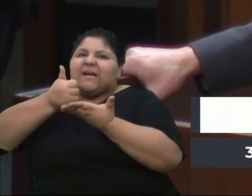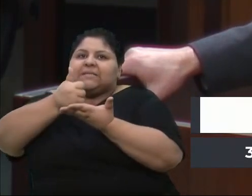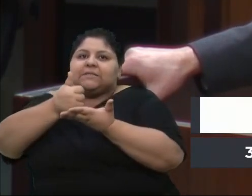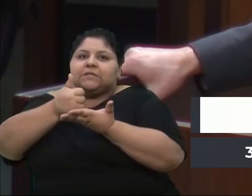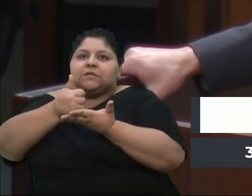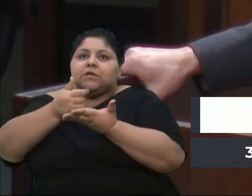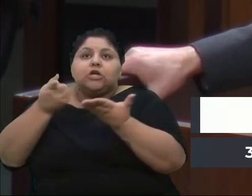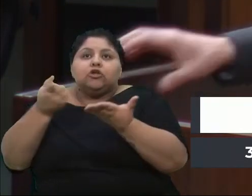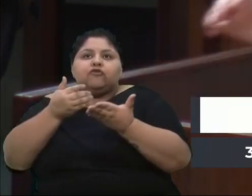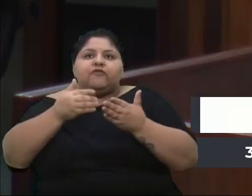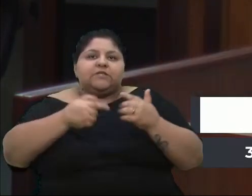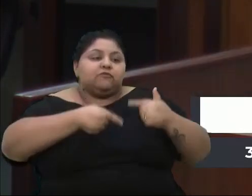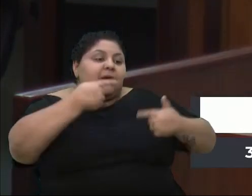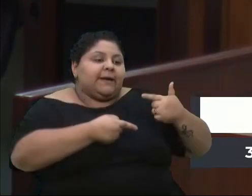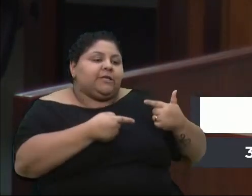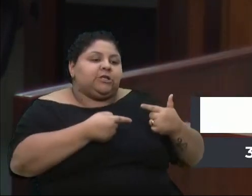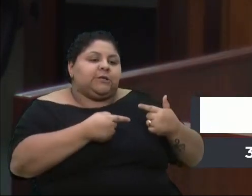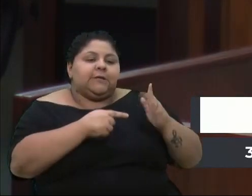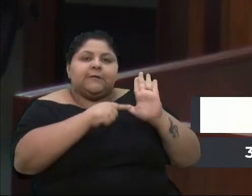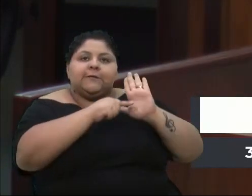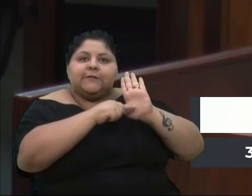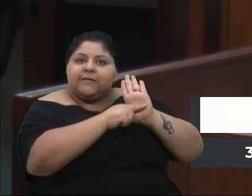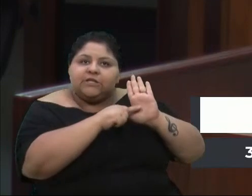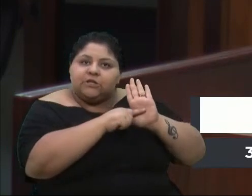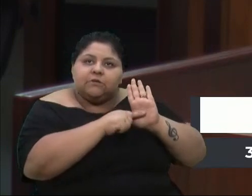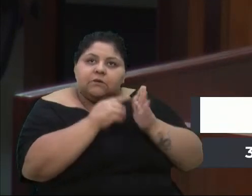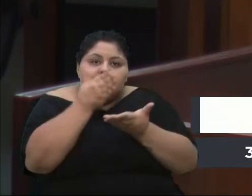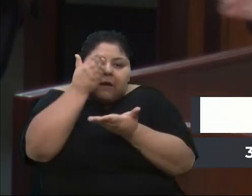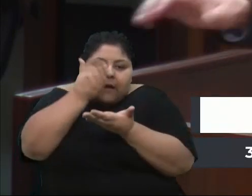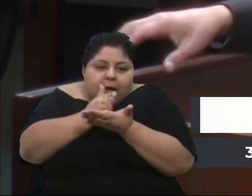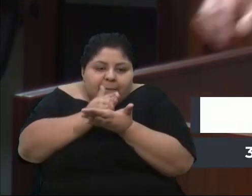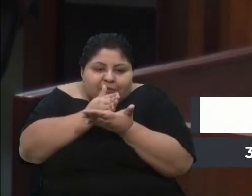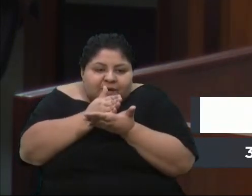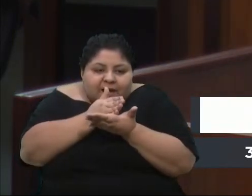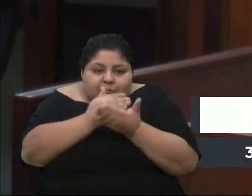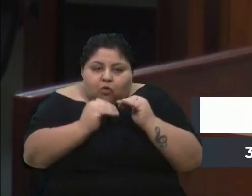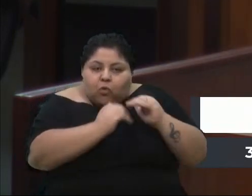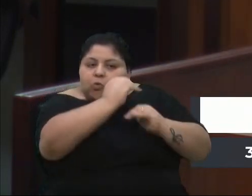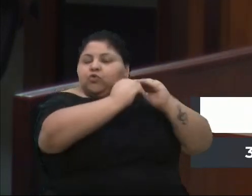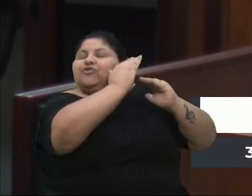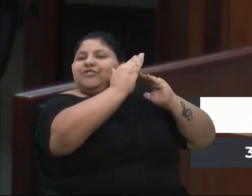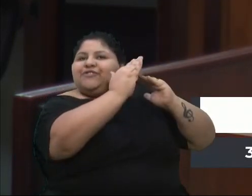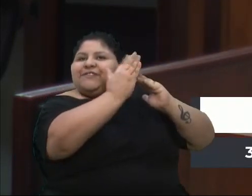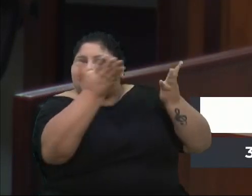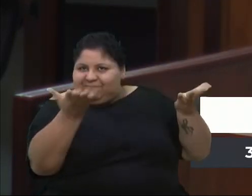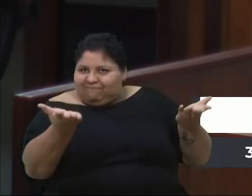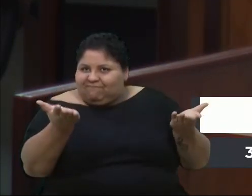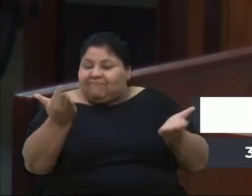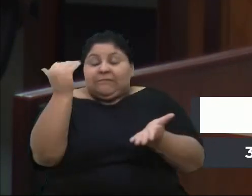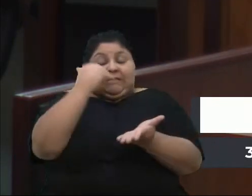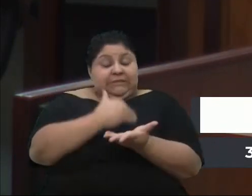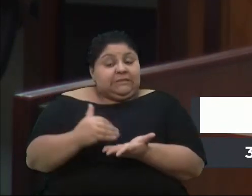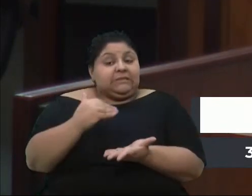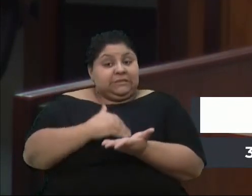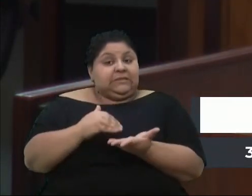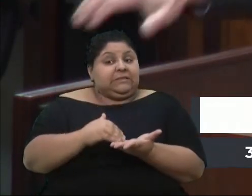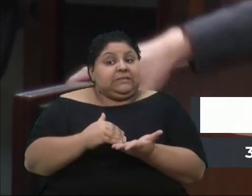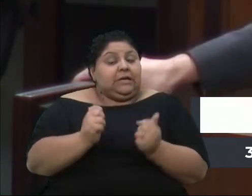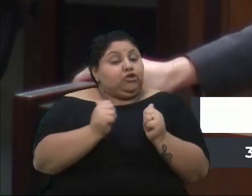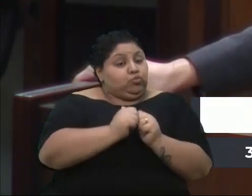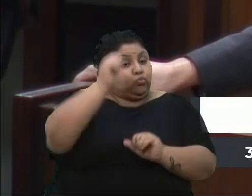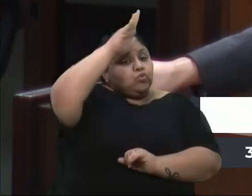crítica negativa. É meio termo, é construtiva. Se a secretária e o